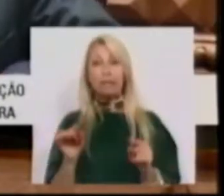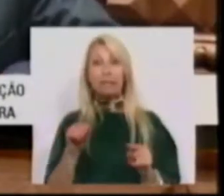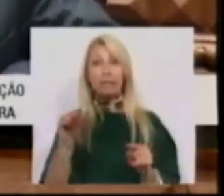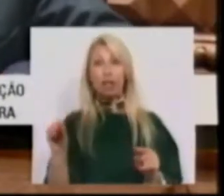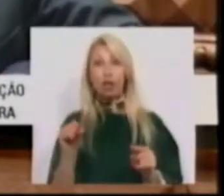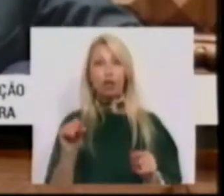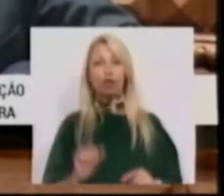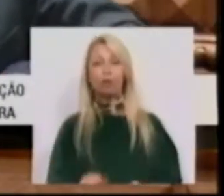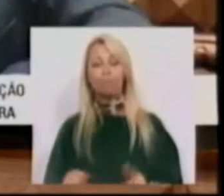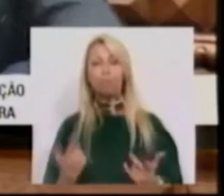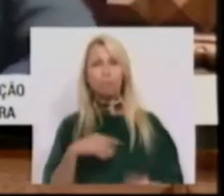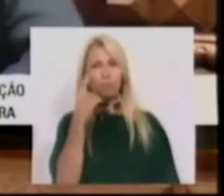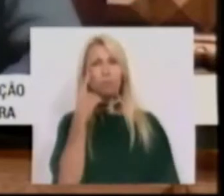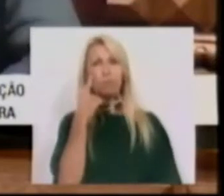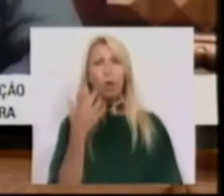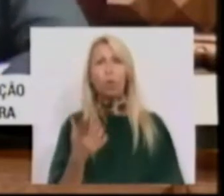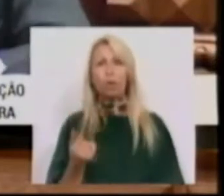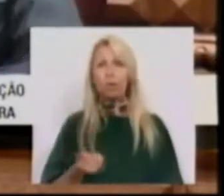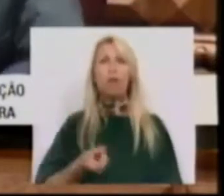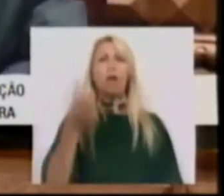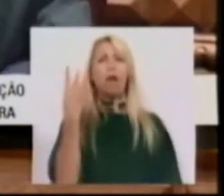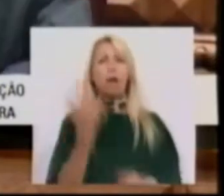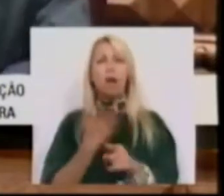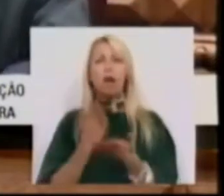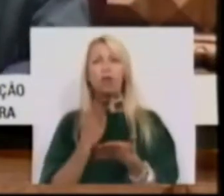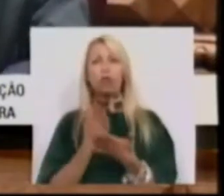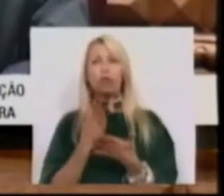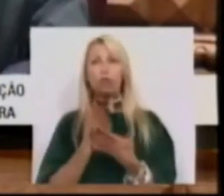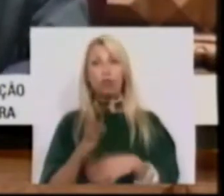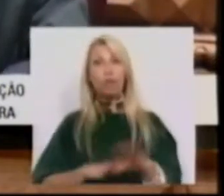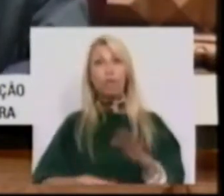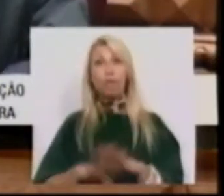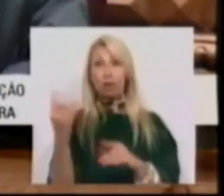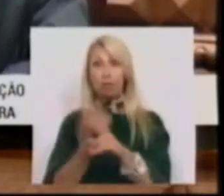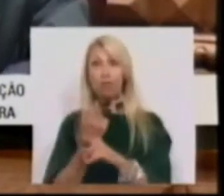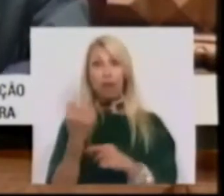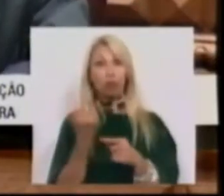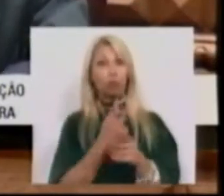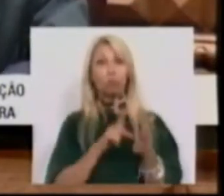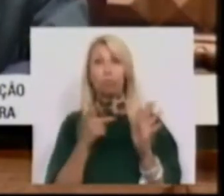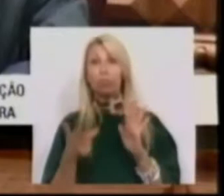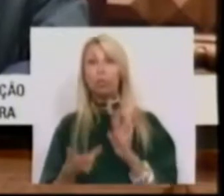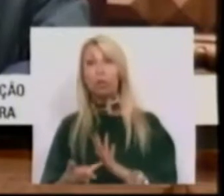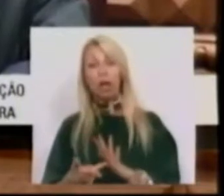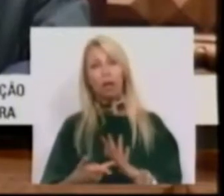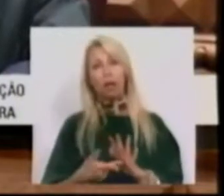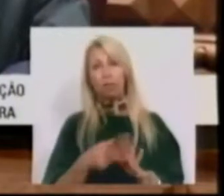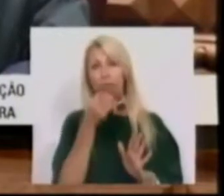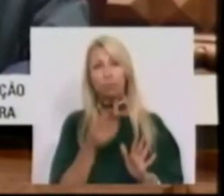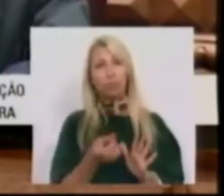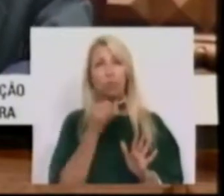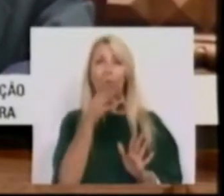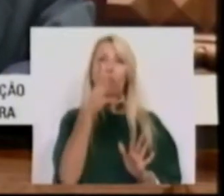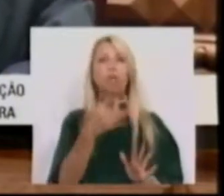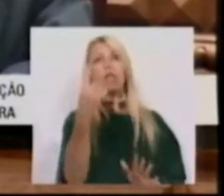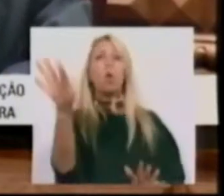regiões. Eu conheço vários estudos feitos por vários politécnicos, não seria incorreto